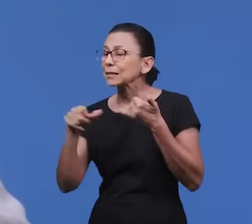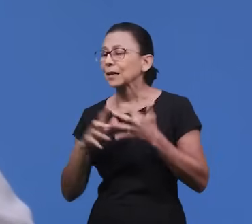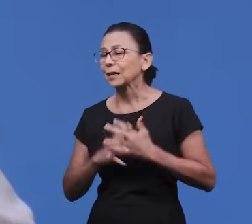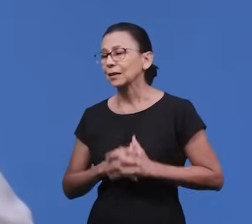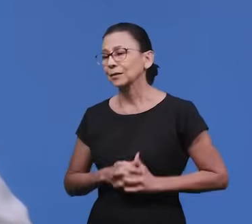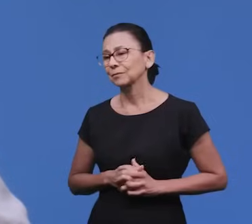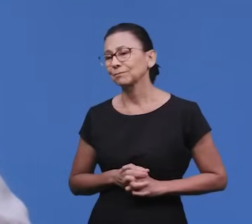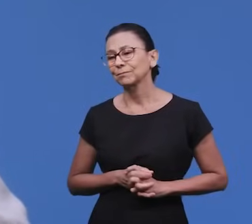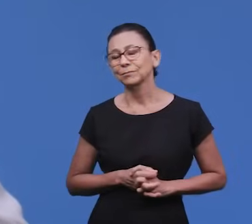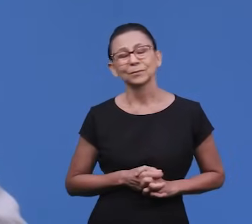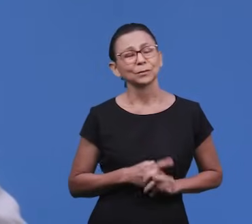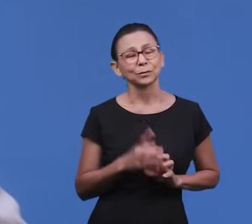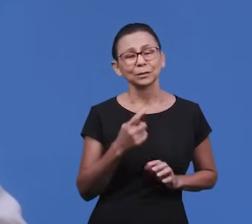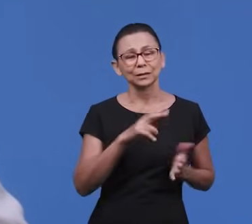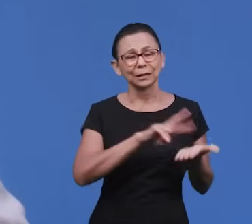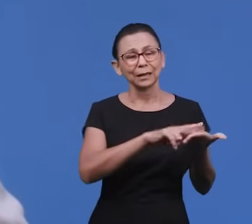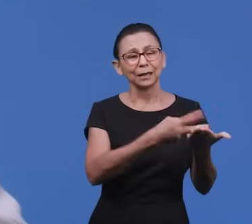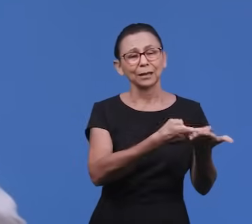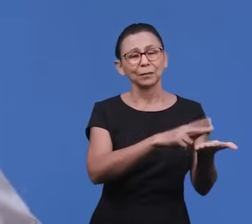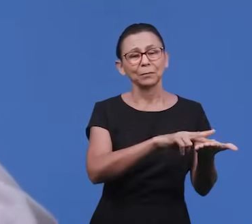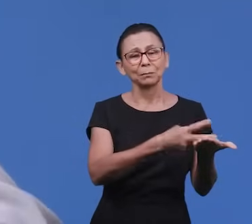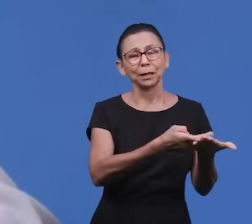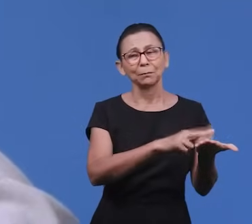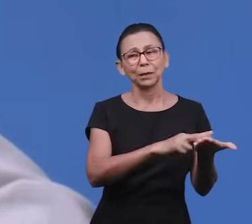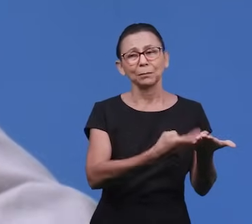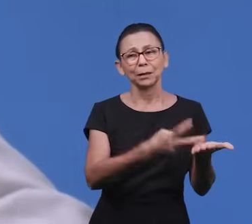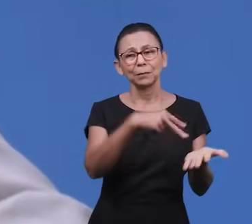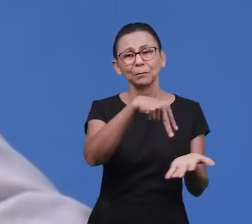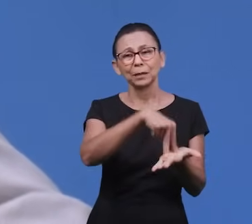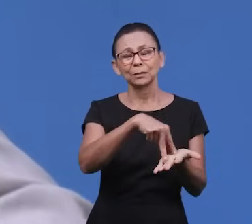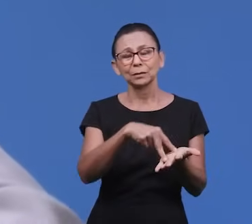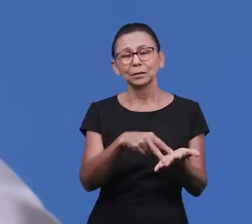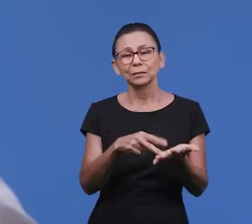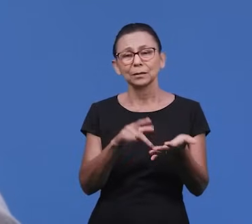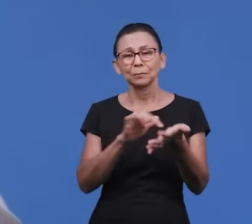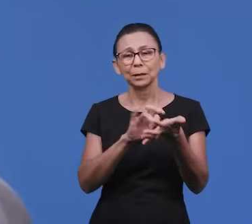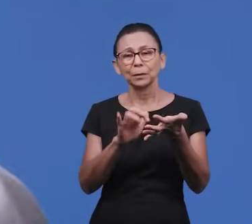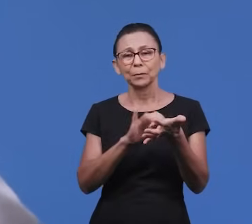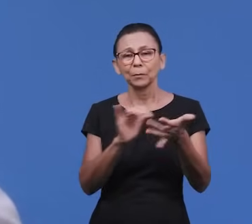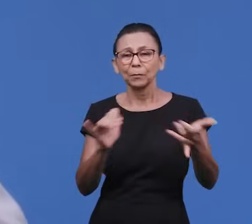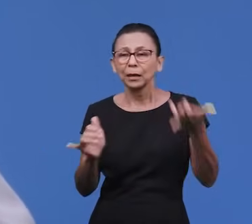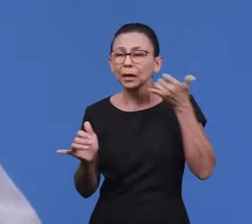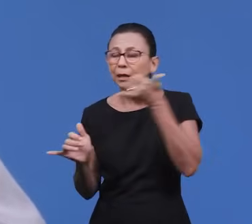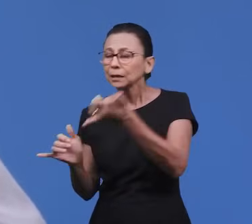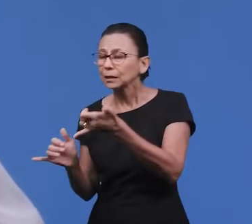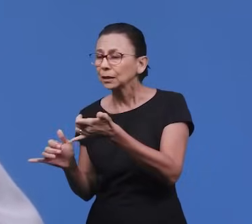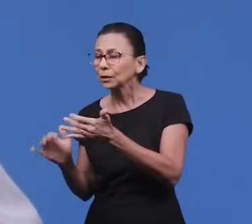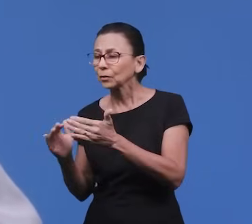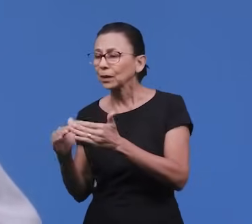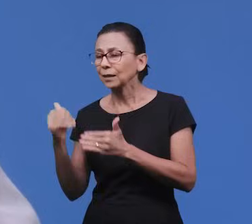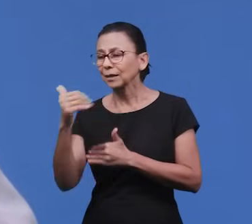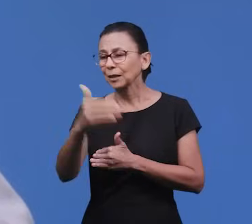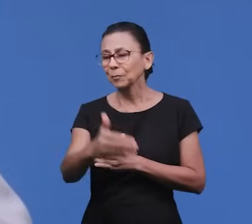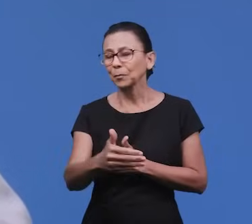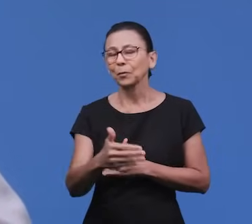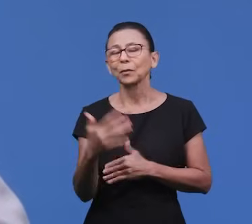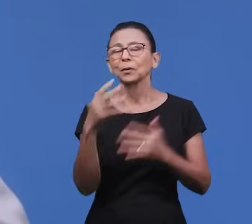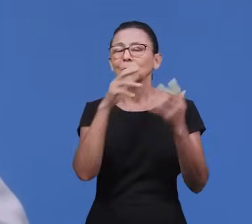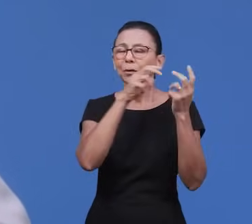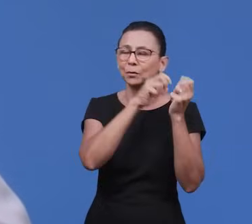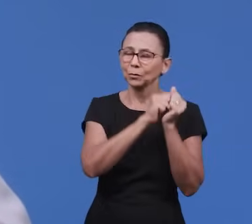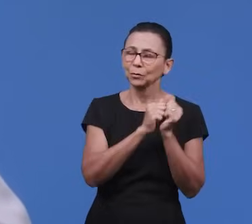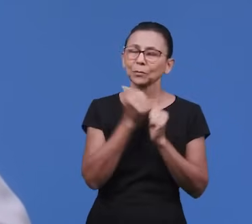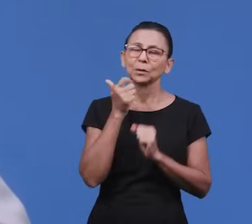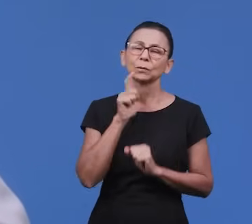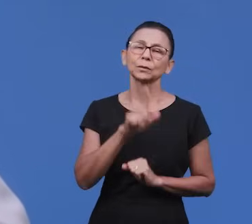filhos saem até um pouco antes desse horário, mas eu vou para a cama, não consigo dormir. Eu levanto, pego o celular, ligo, daí em diante eu